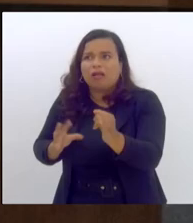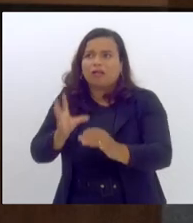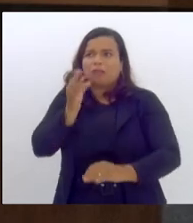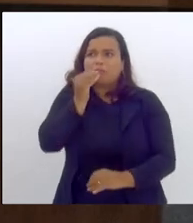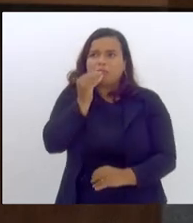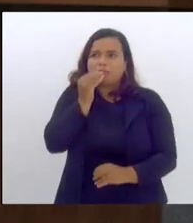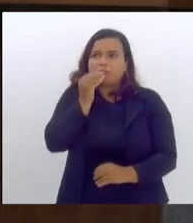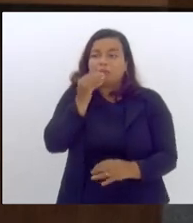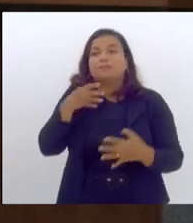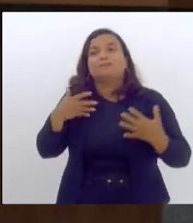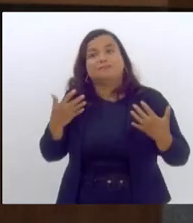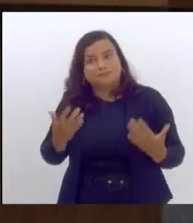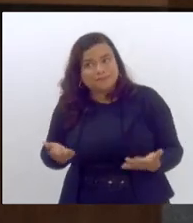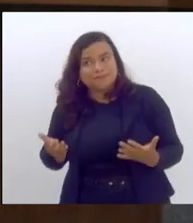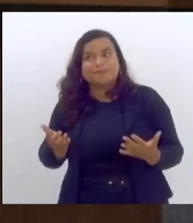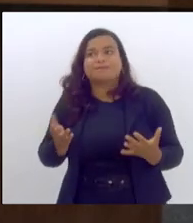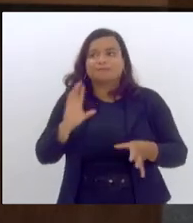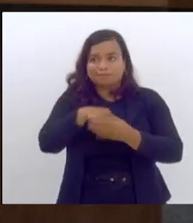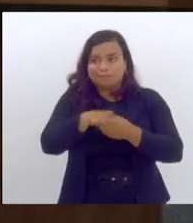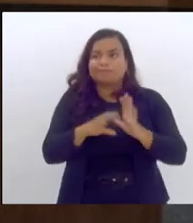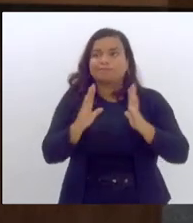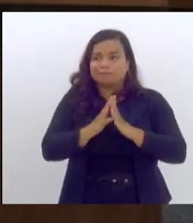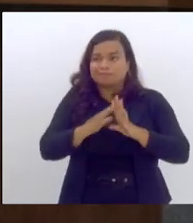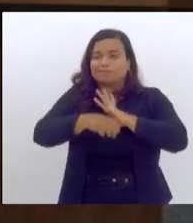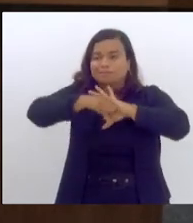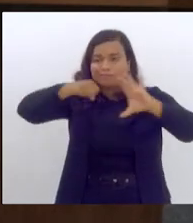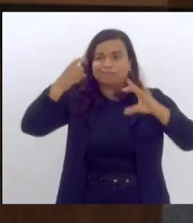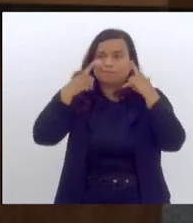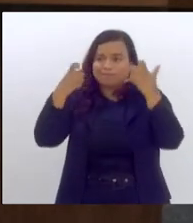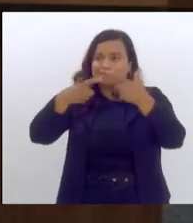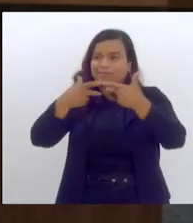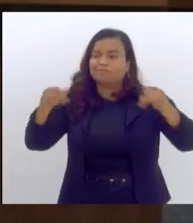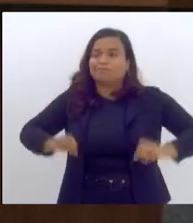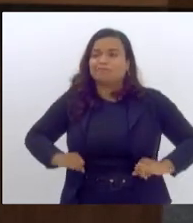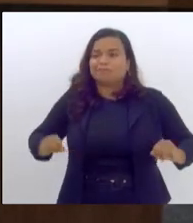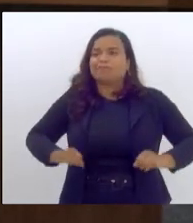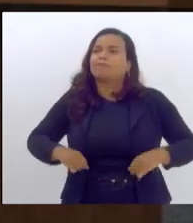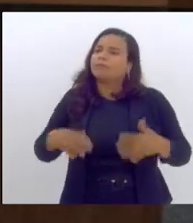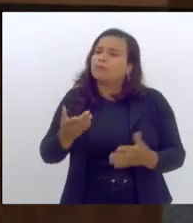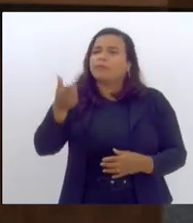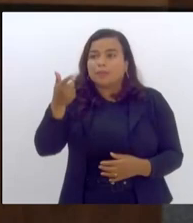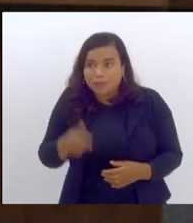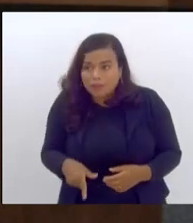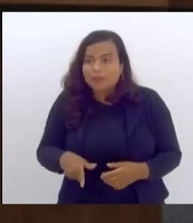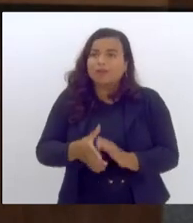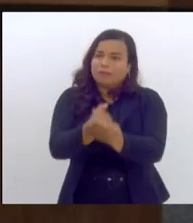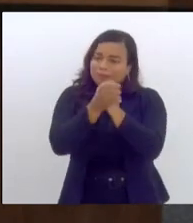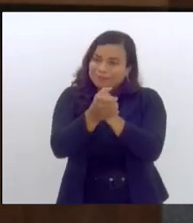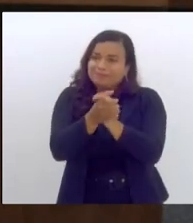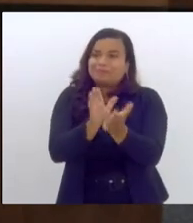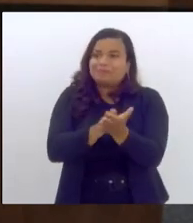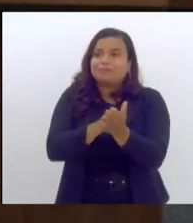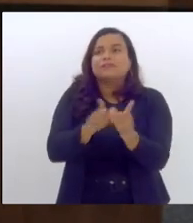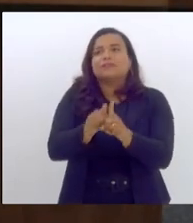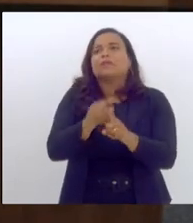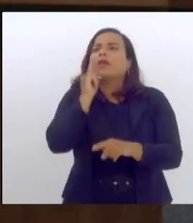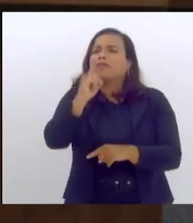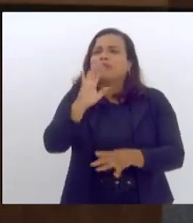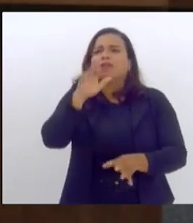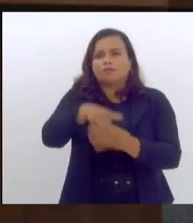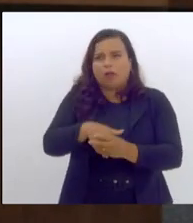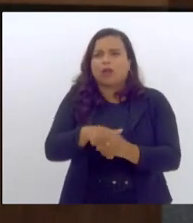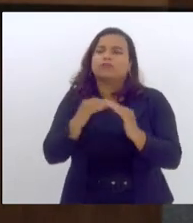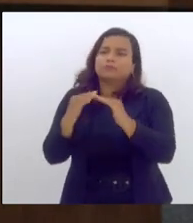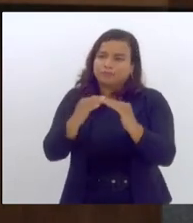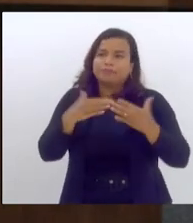como notificar a violência doméstica que elas estão sofrendo. Então, mais uma vez, saudar, e já adianta aqui a nossa declaração de voto